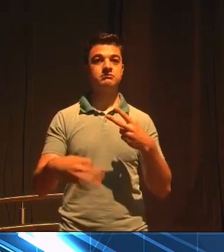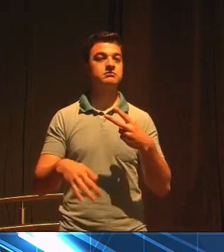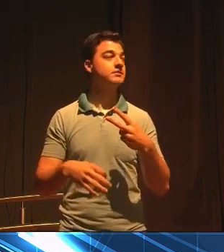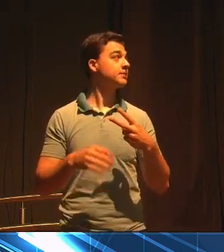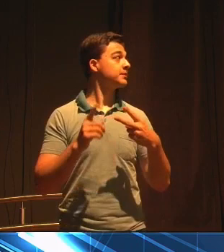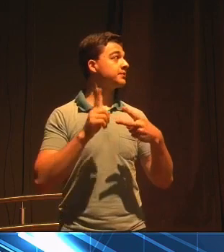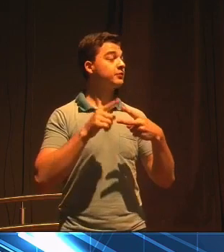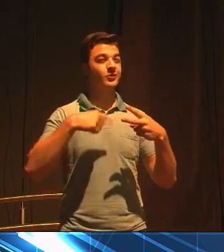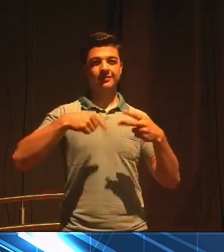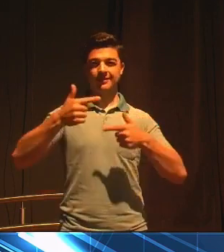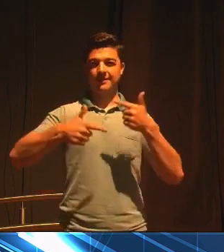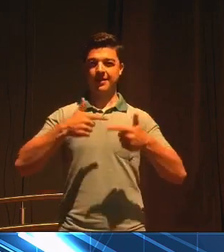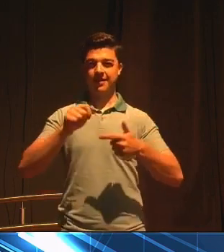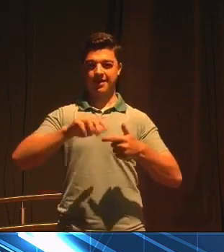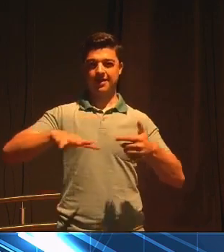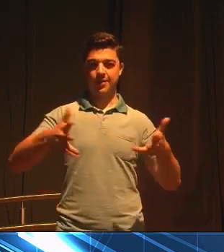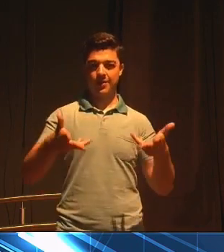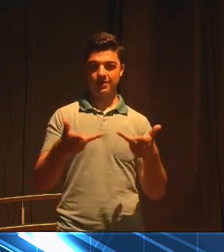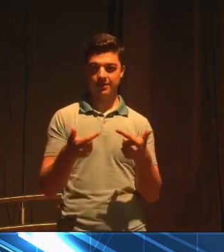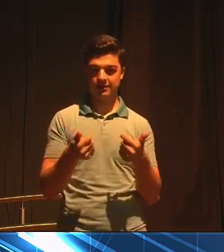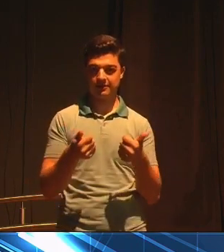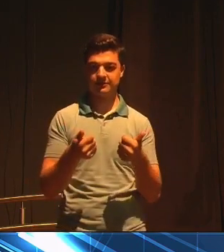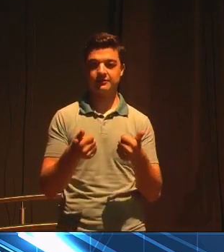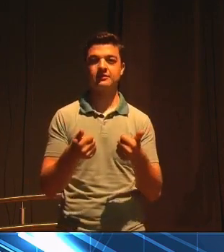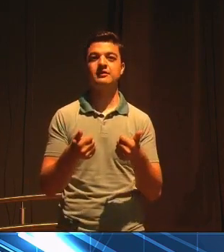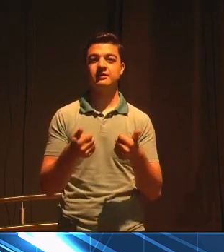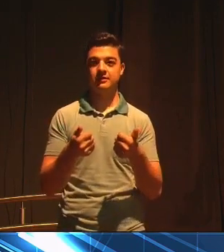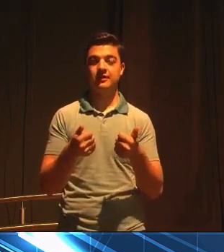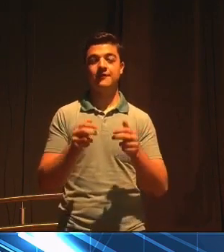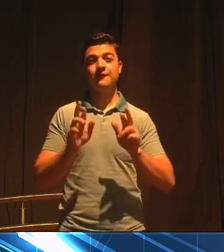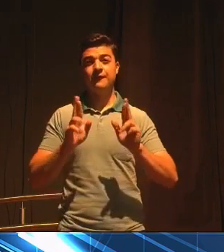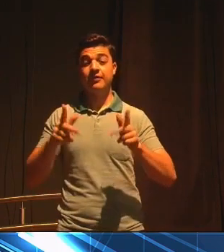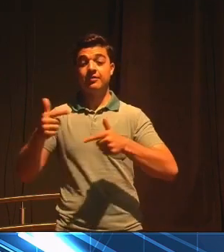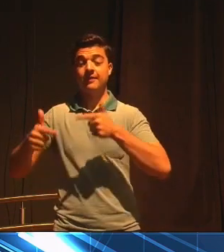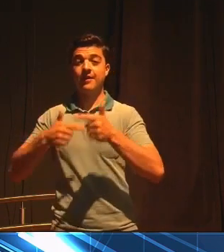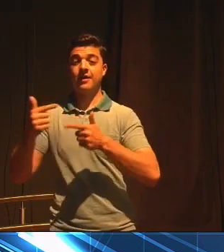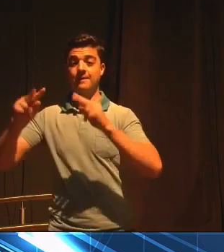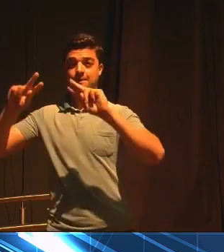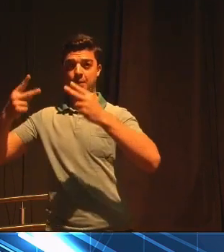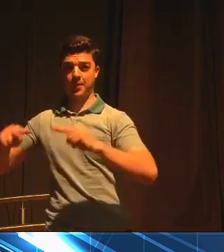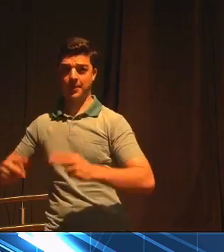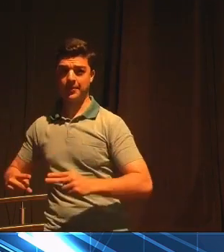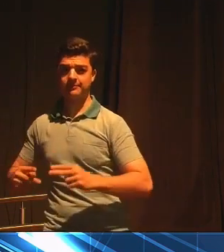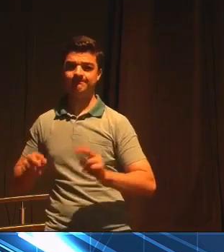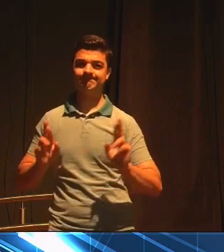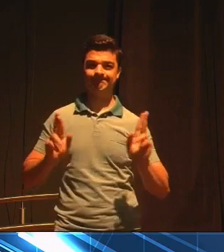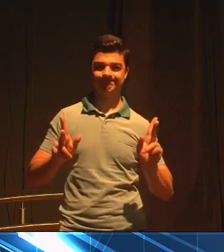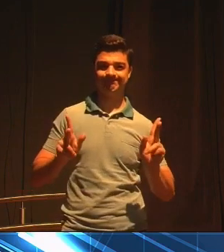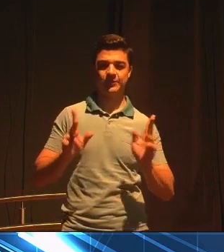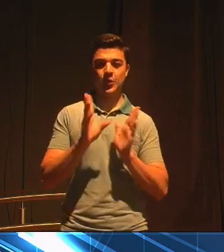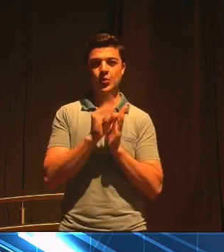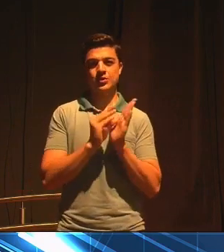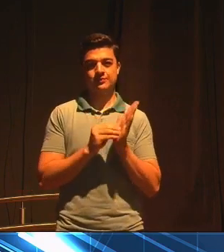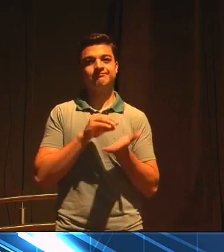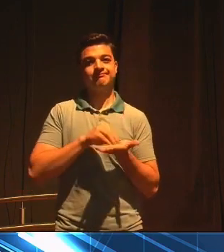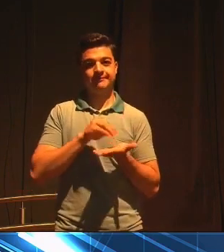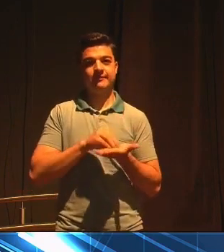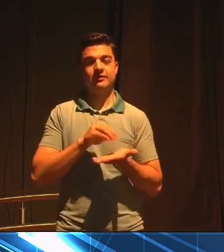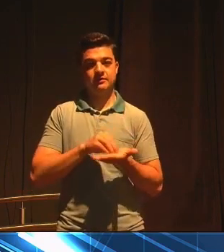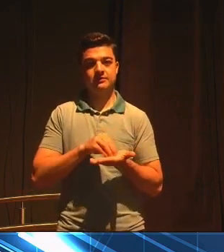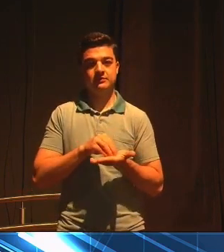trabalhamos com qualidade é muito diferente dos que tem para quem trabalha com programação. Para a gente ainda tem muito pouco conteúdo e